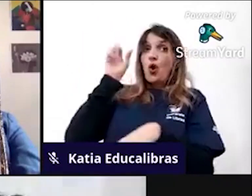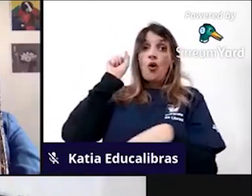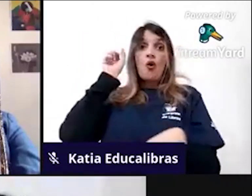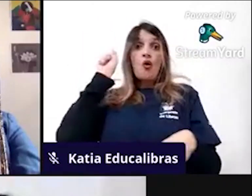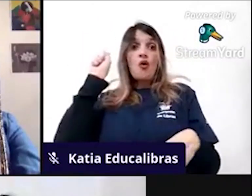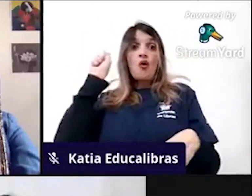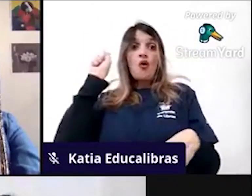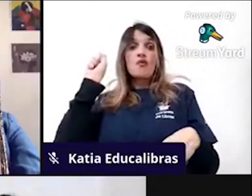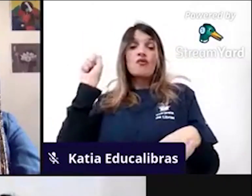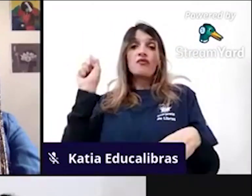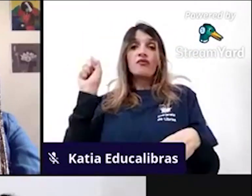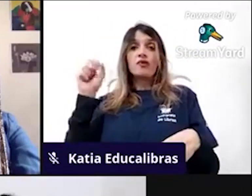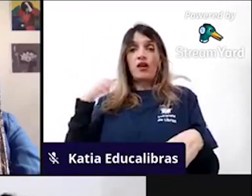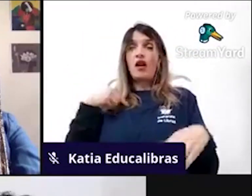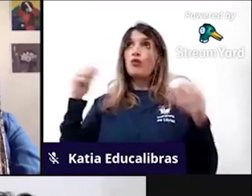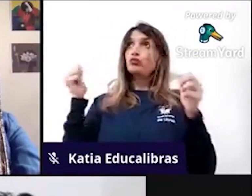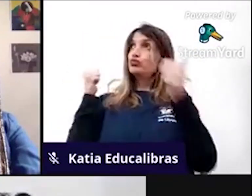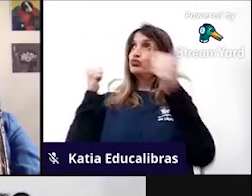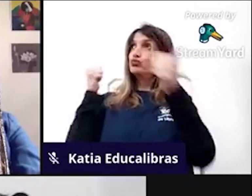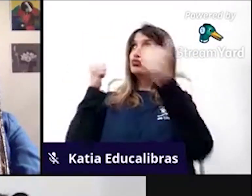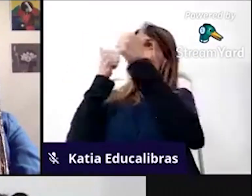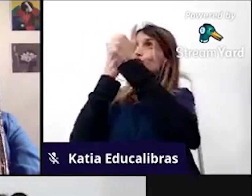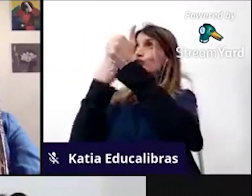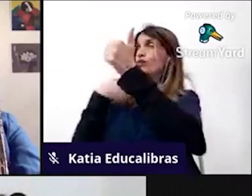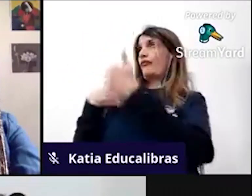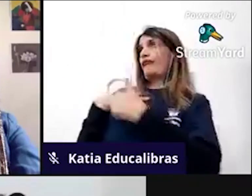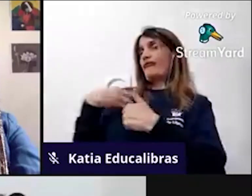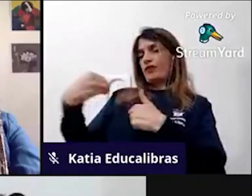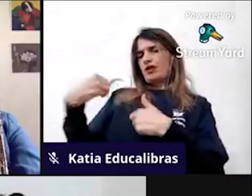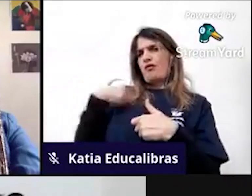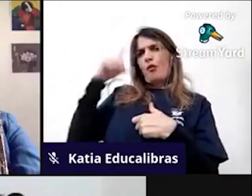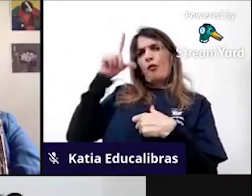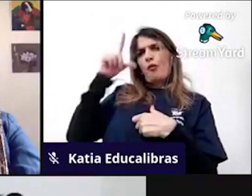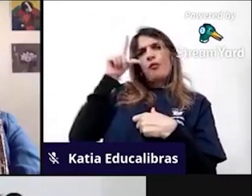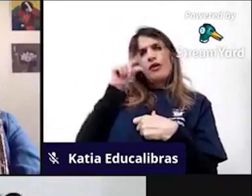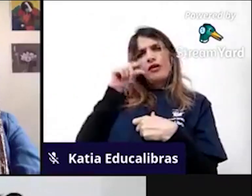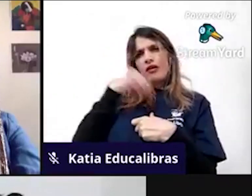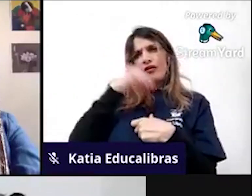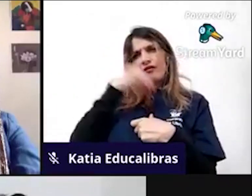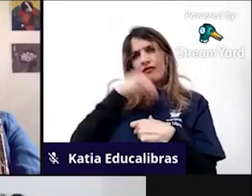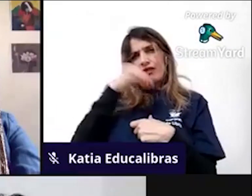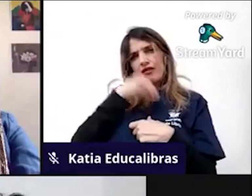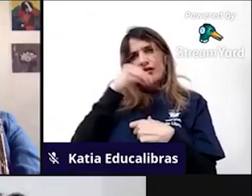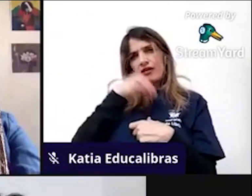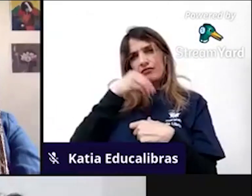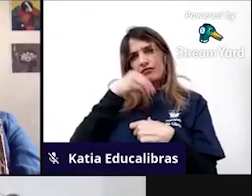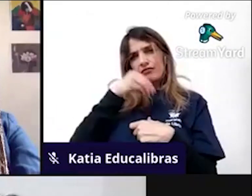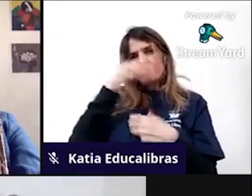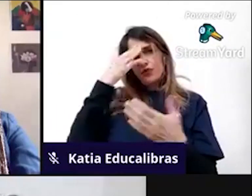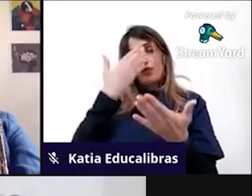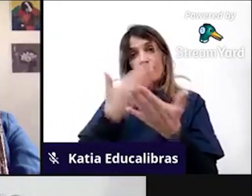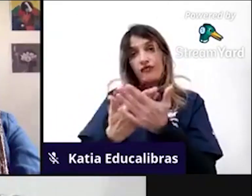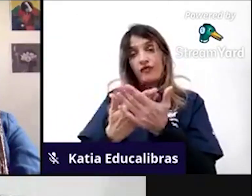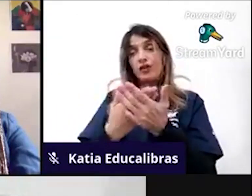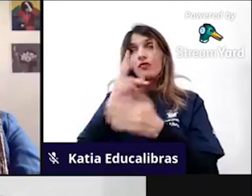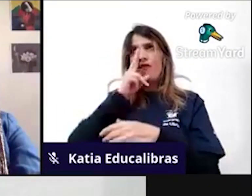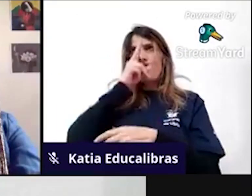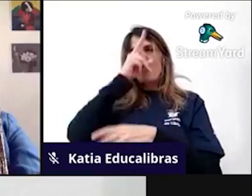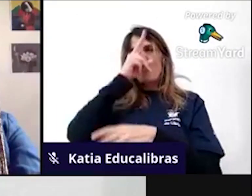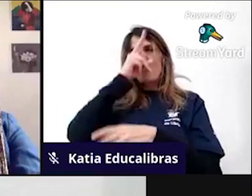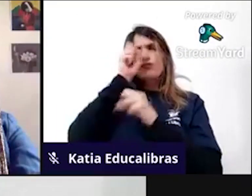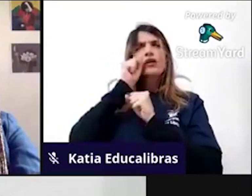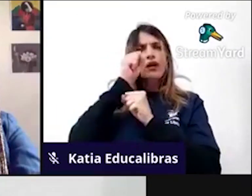teus filhos. Sou pequeno e fraco. Confio na tua força e na tua